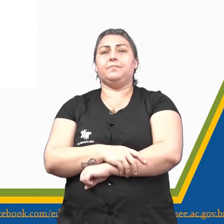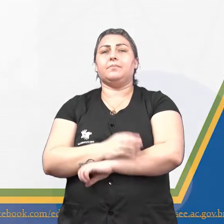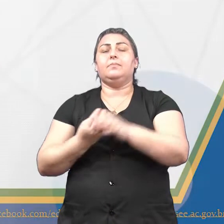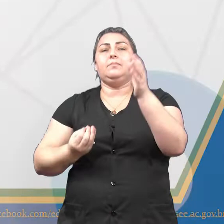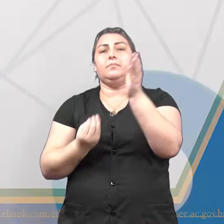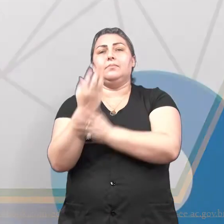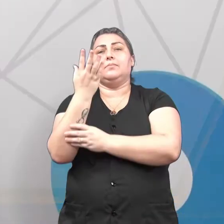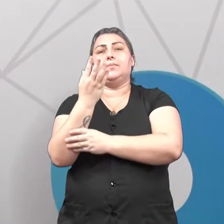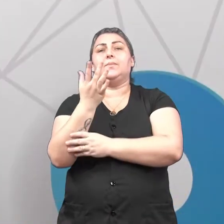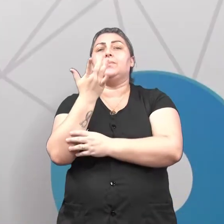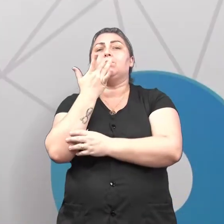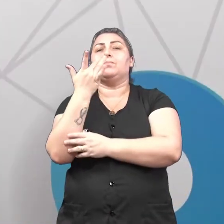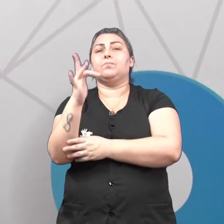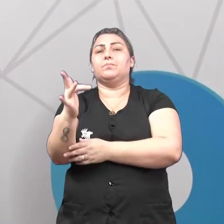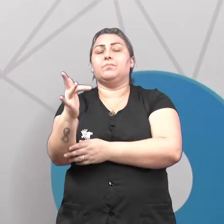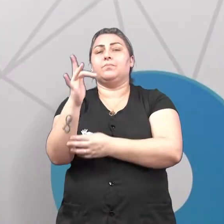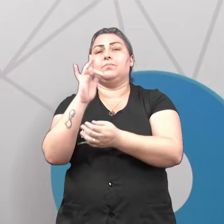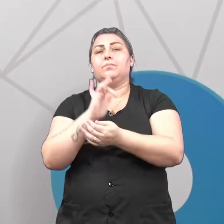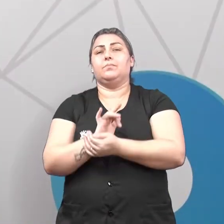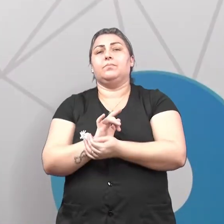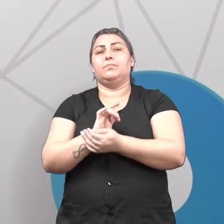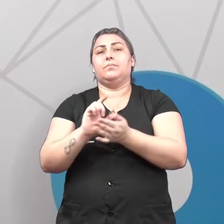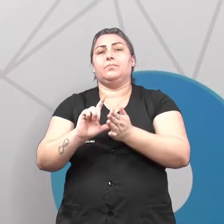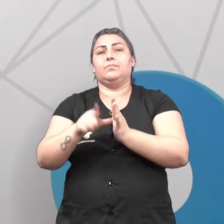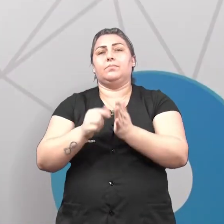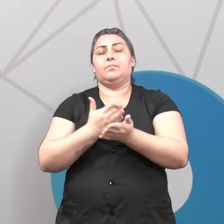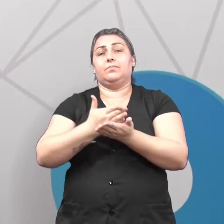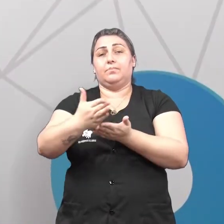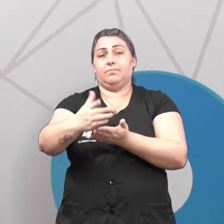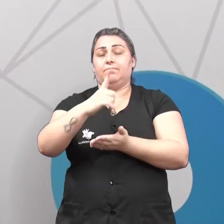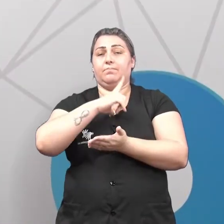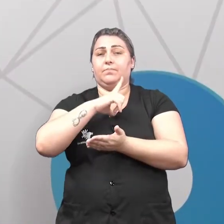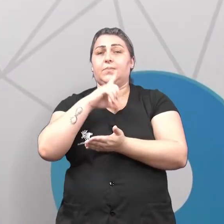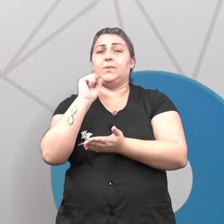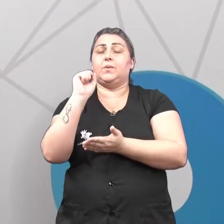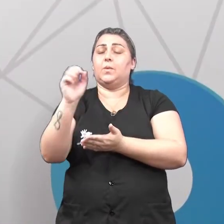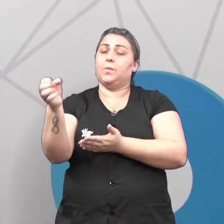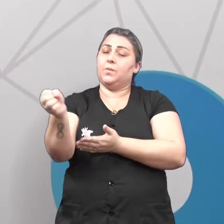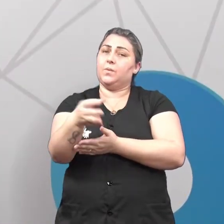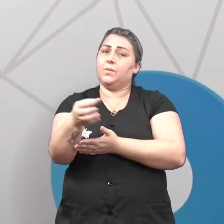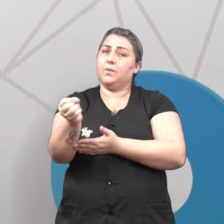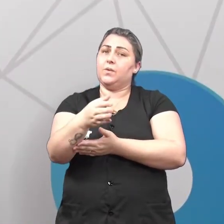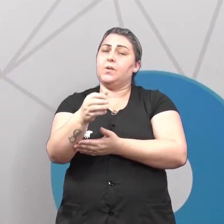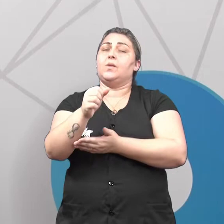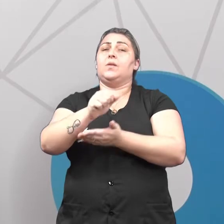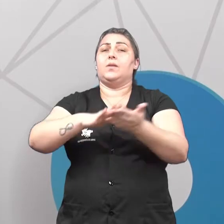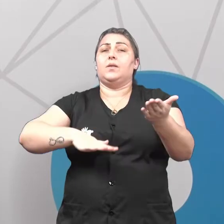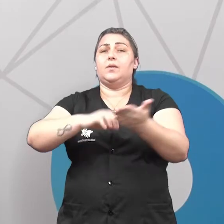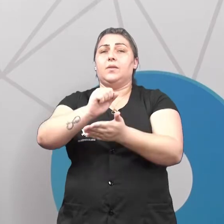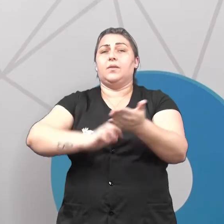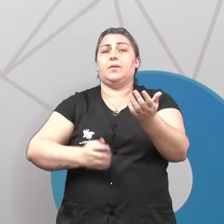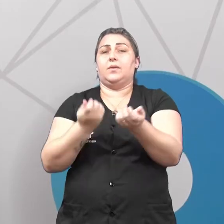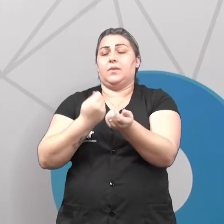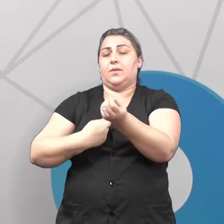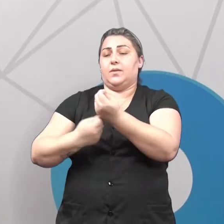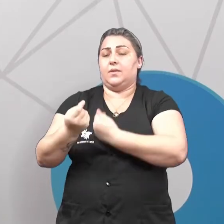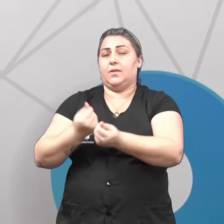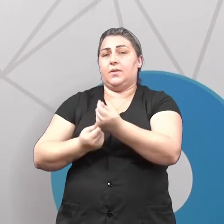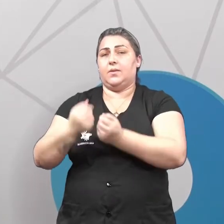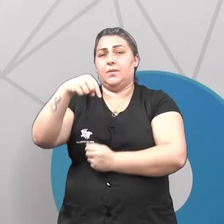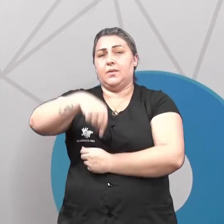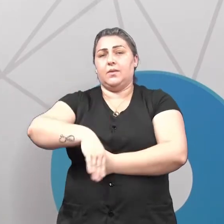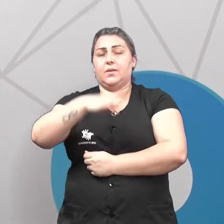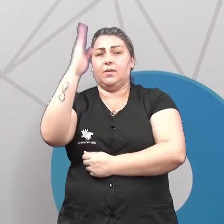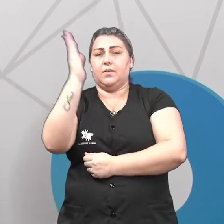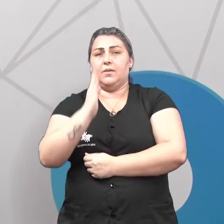descobrem o ouro. E a partir daí nós já vamos ter o quê? Uma nova atividade econômica no Brasil.